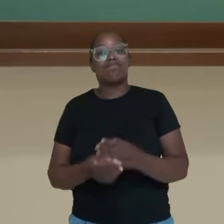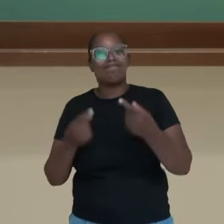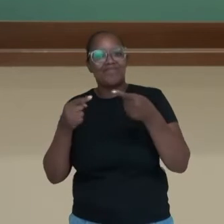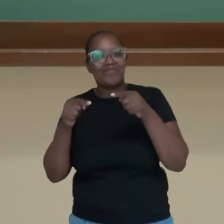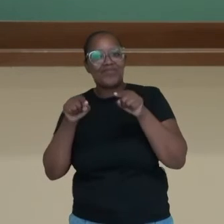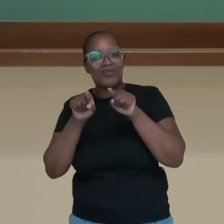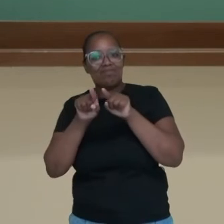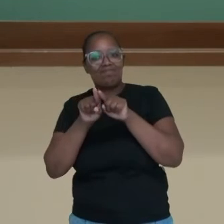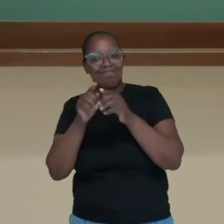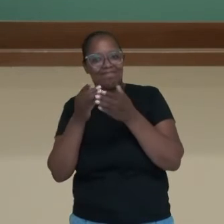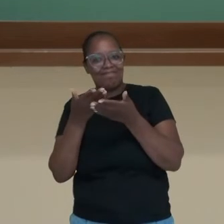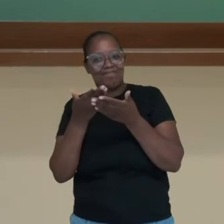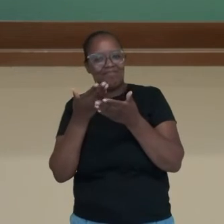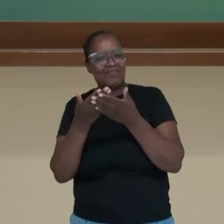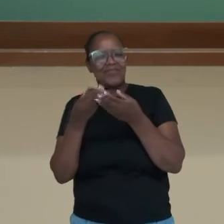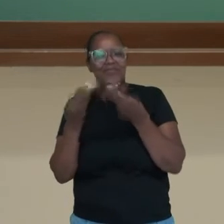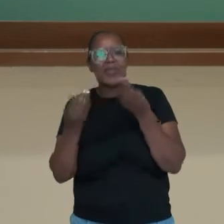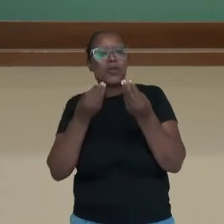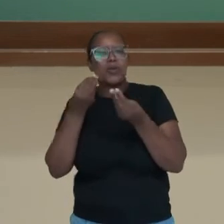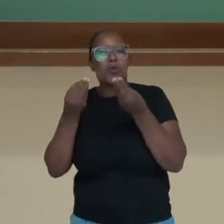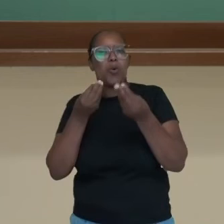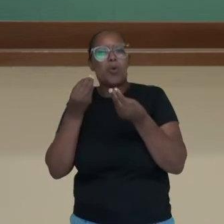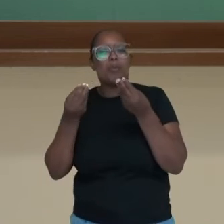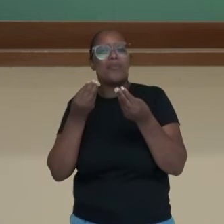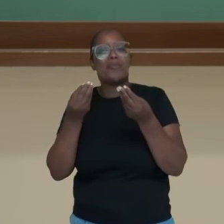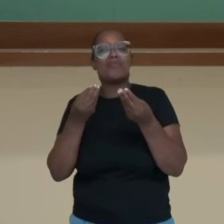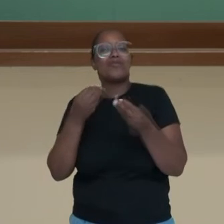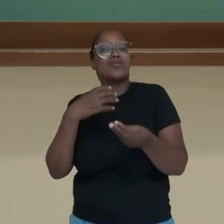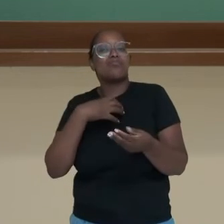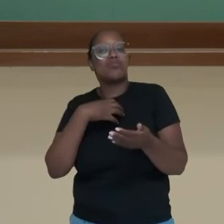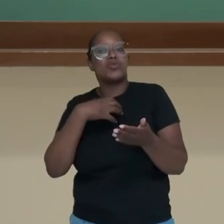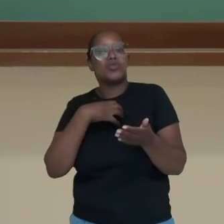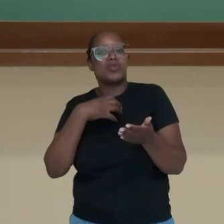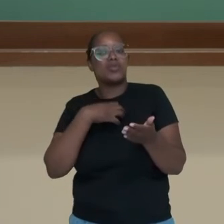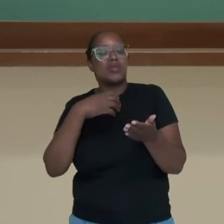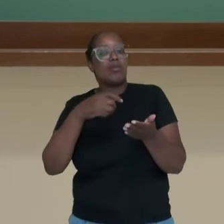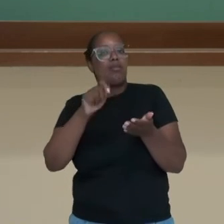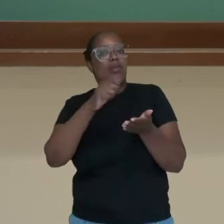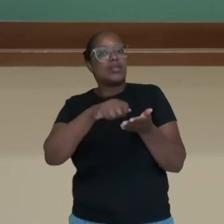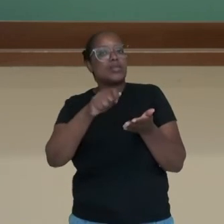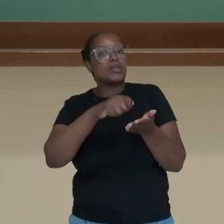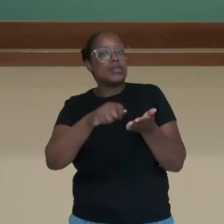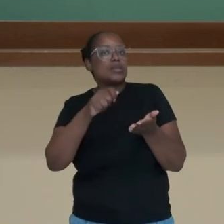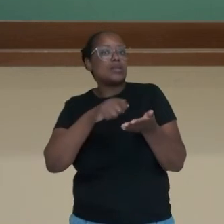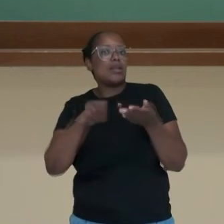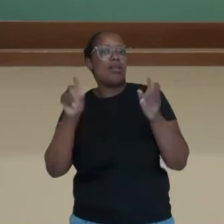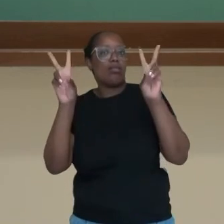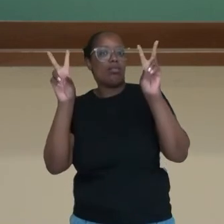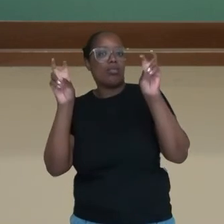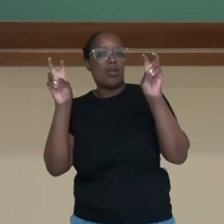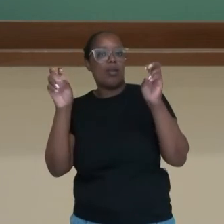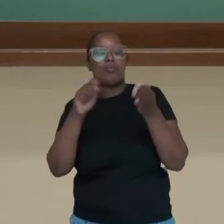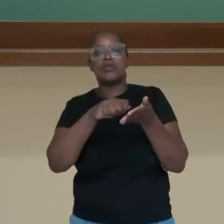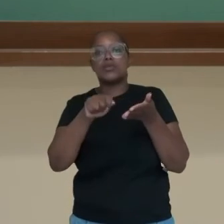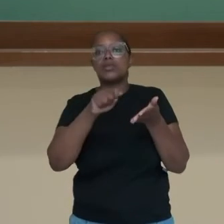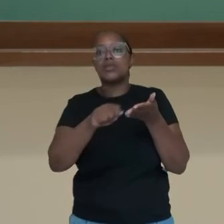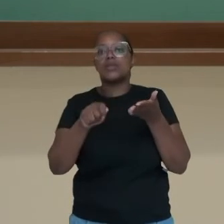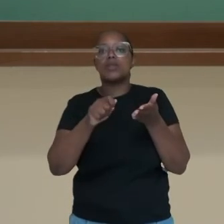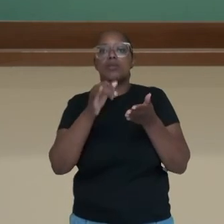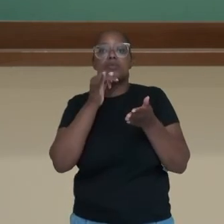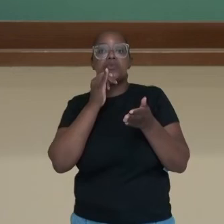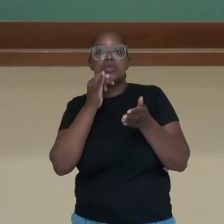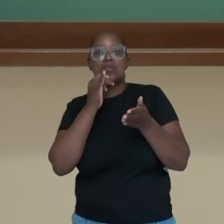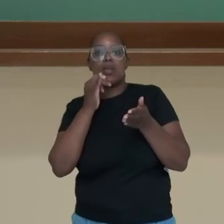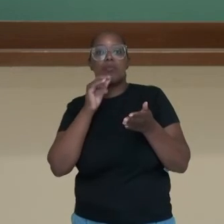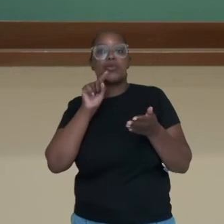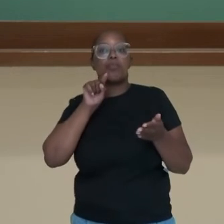voltamos, pessoal. E aí, como foi colocar no caderno as formas de pontuação do tênis de